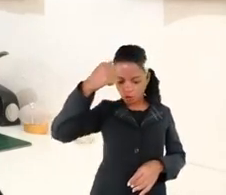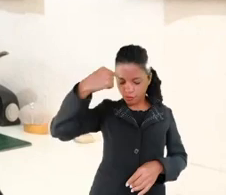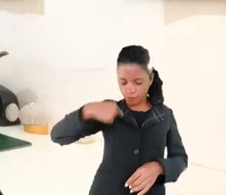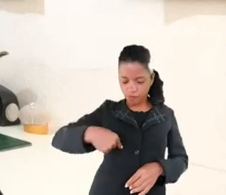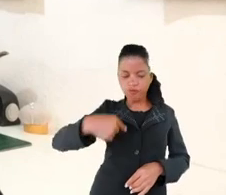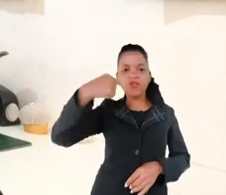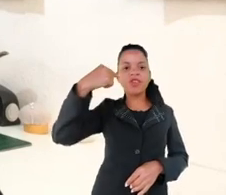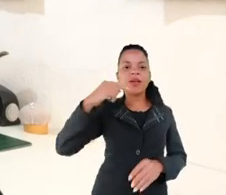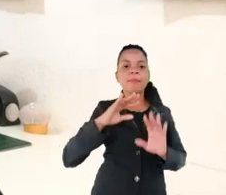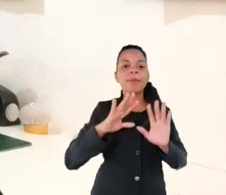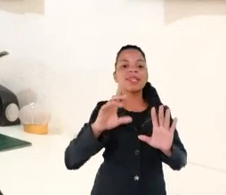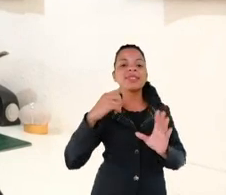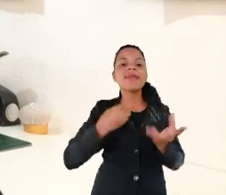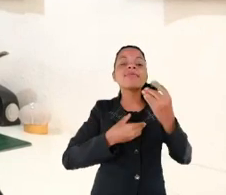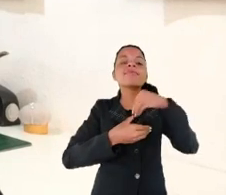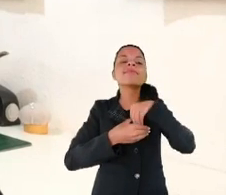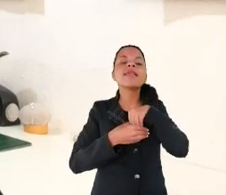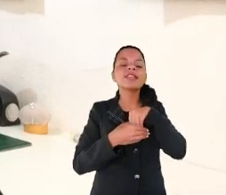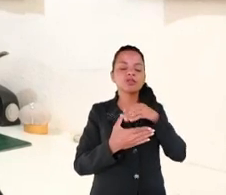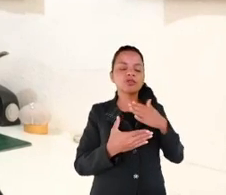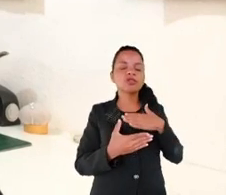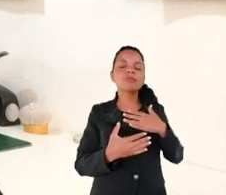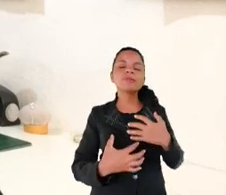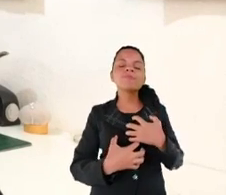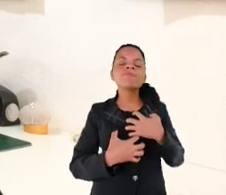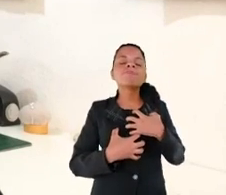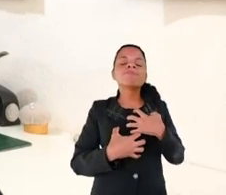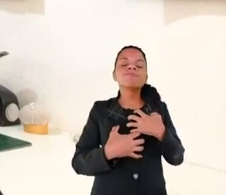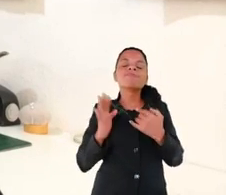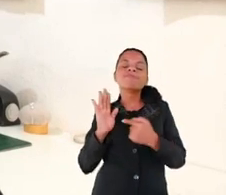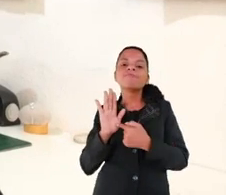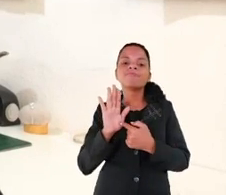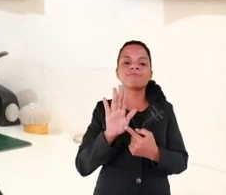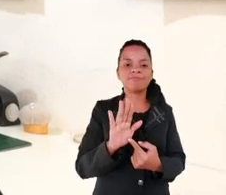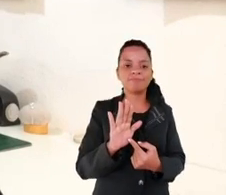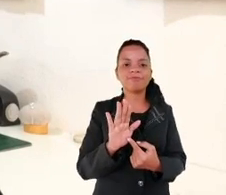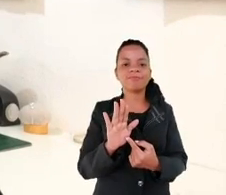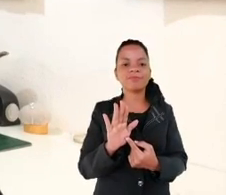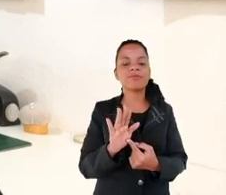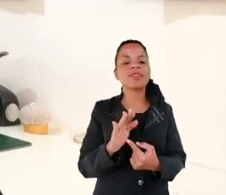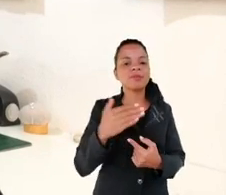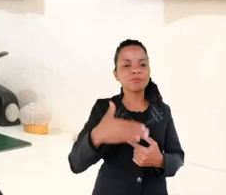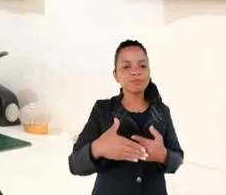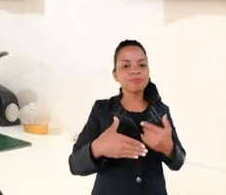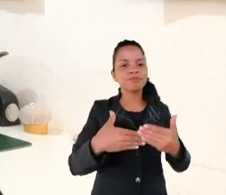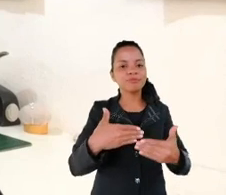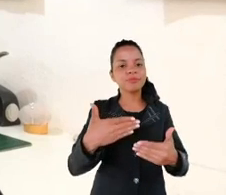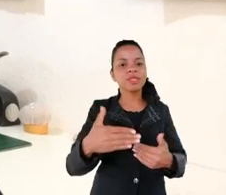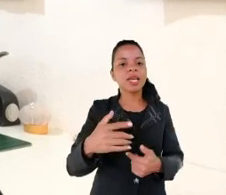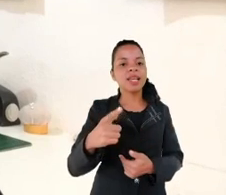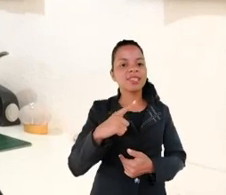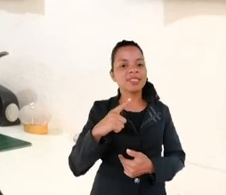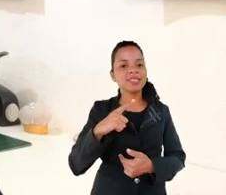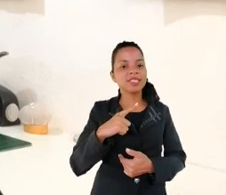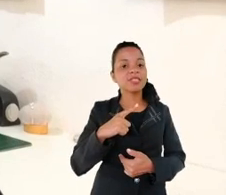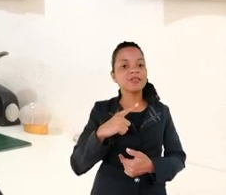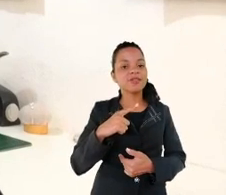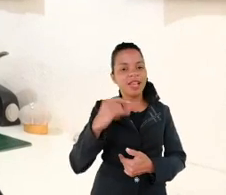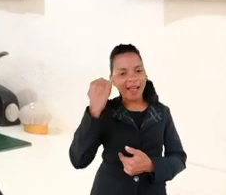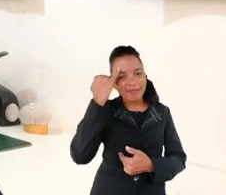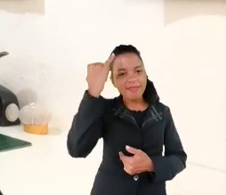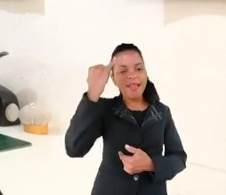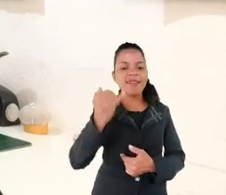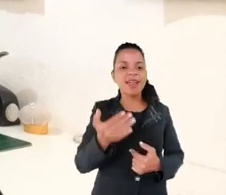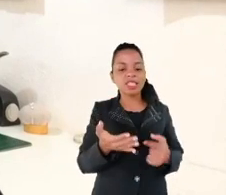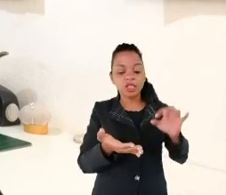ela representa. E aí eu fui testando e eu tive a ideia de trazer a costura, porque ela evidencia muito